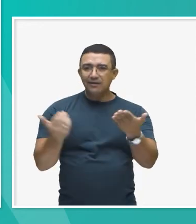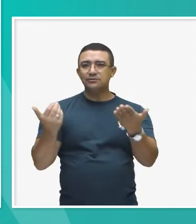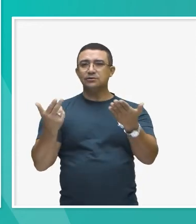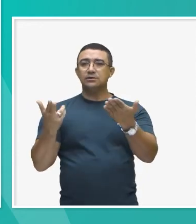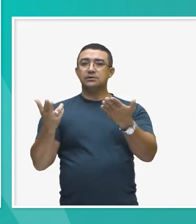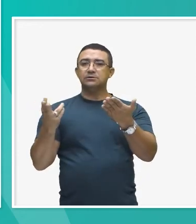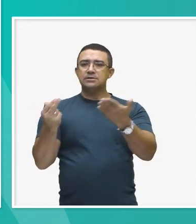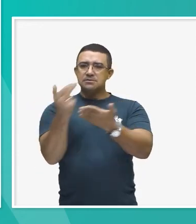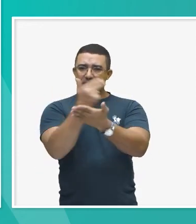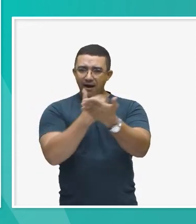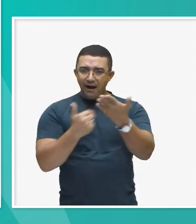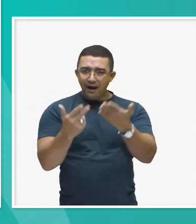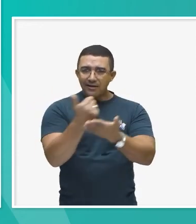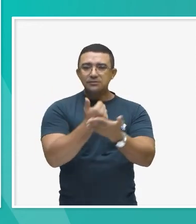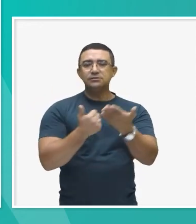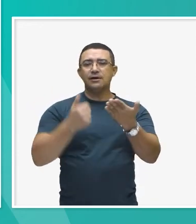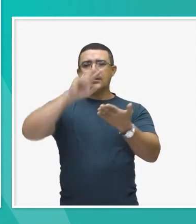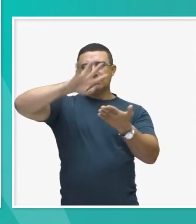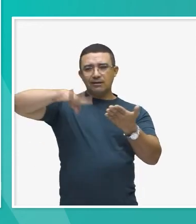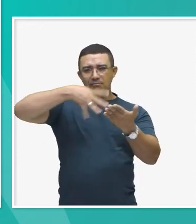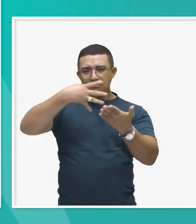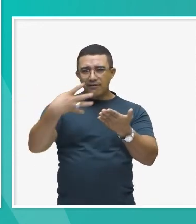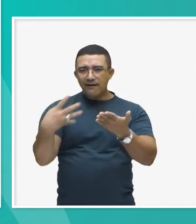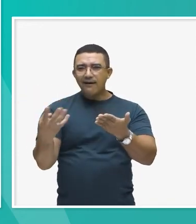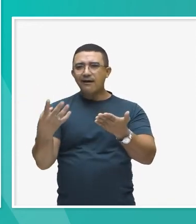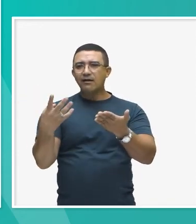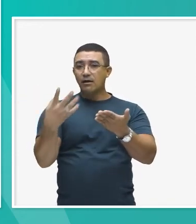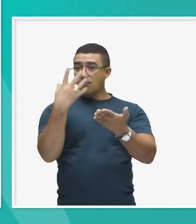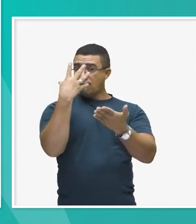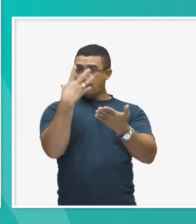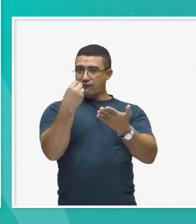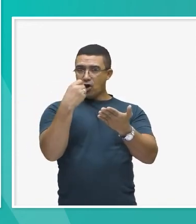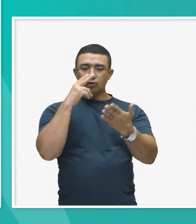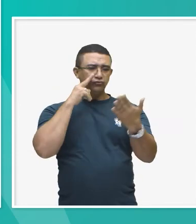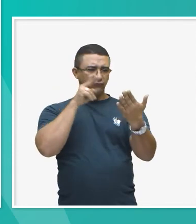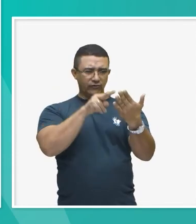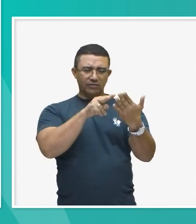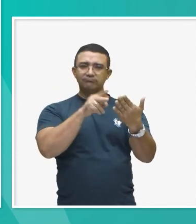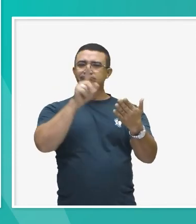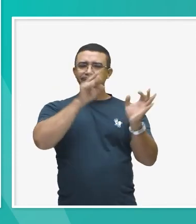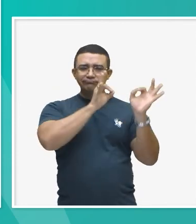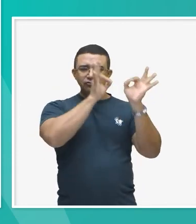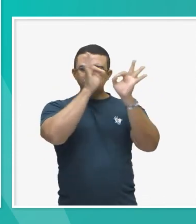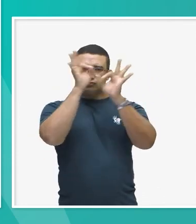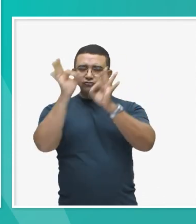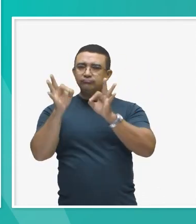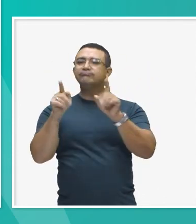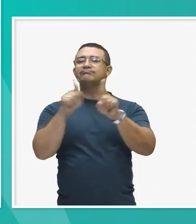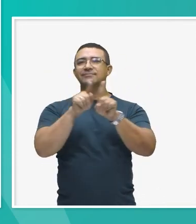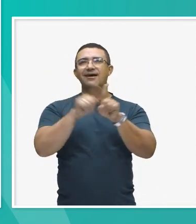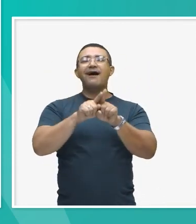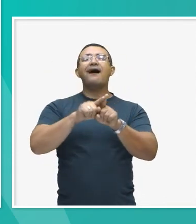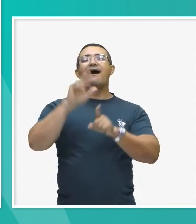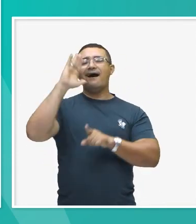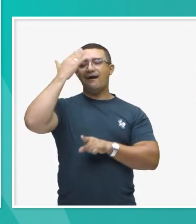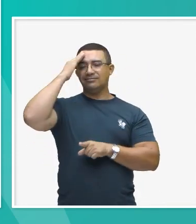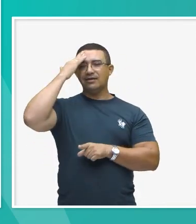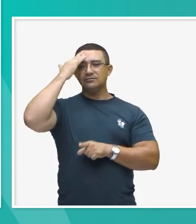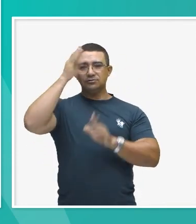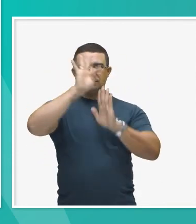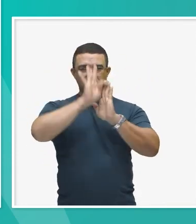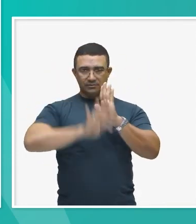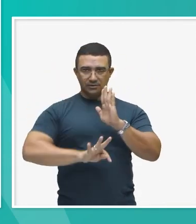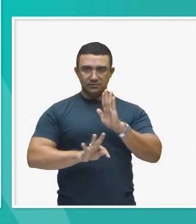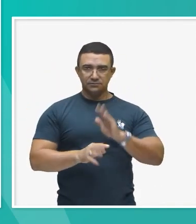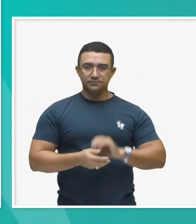dos steps, né, um dos passos que a estratégia Preview utiliza para um entendimento de uma leitura. Vamos para